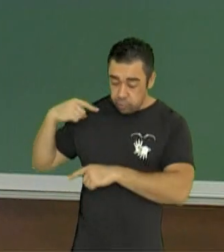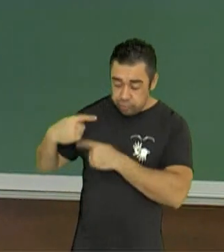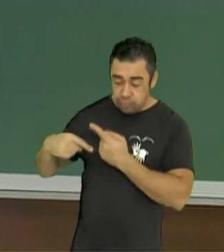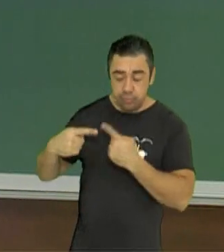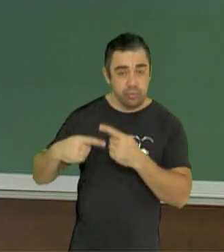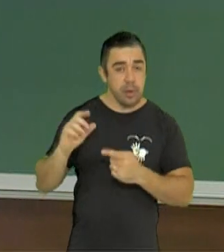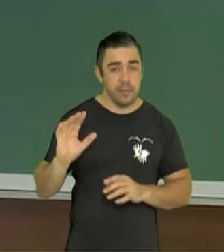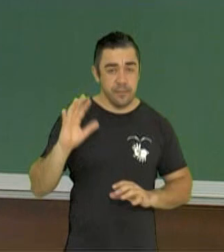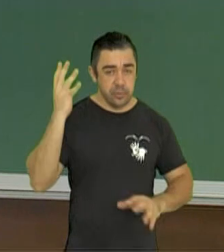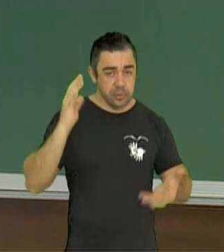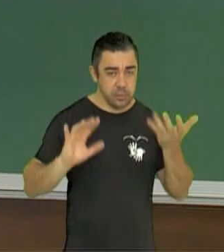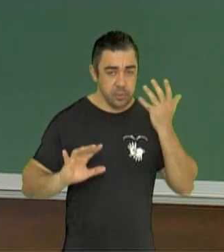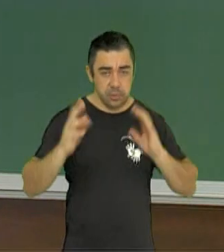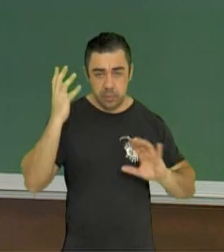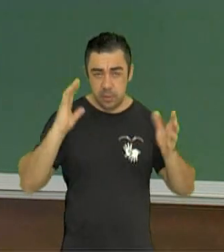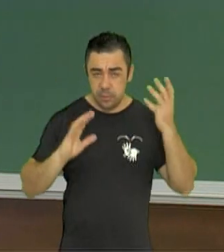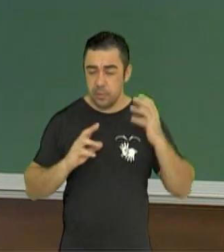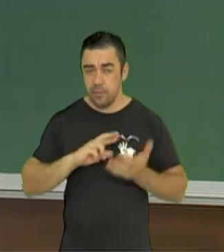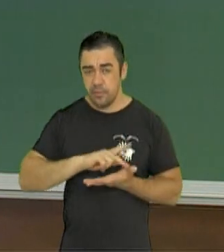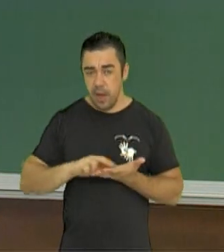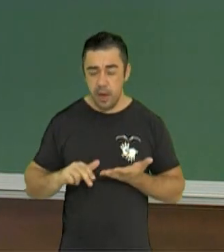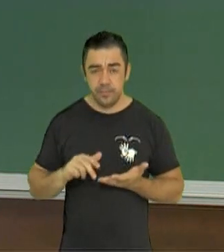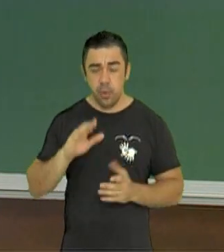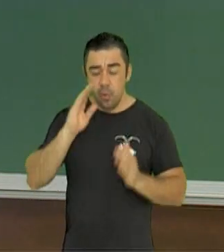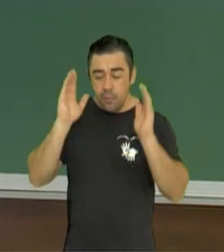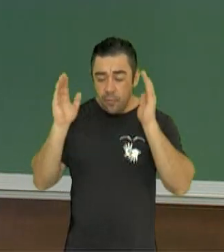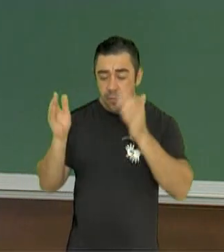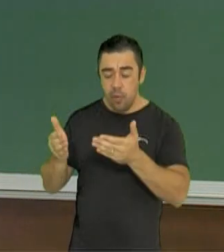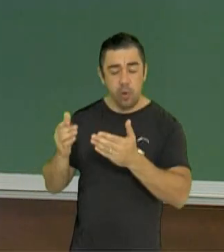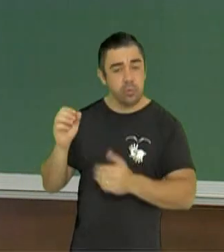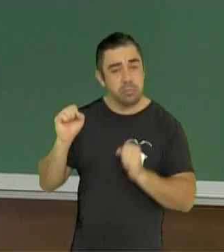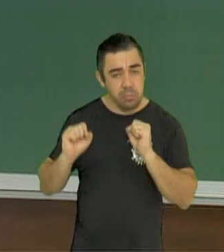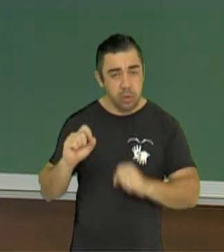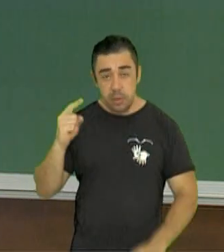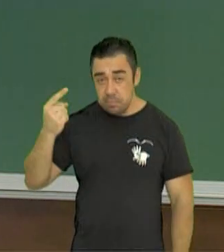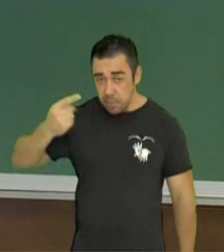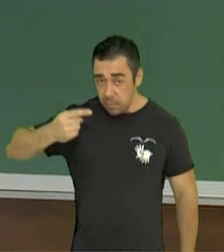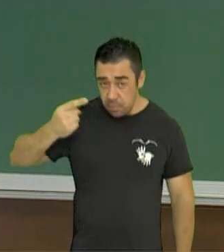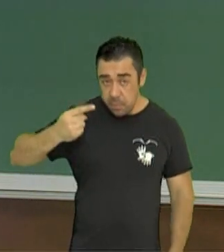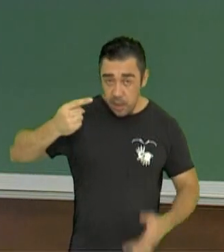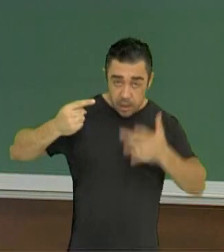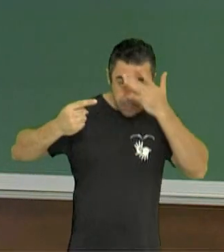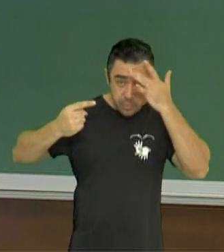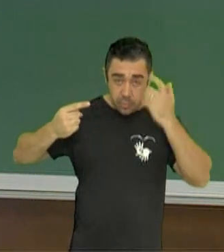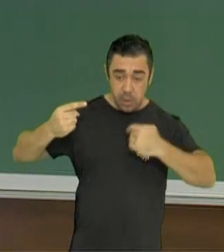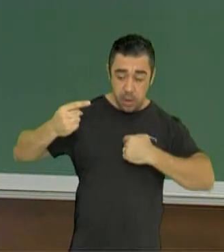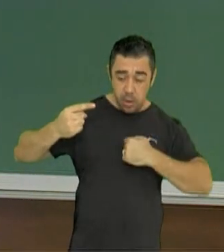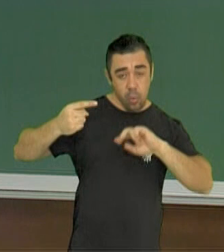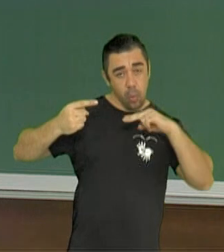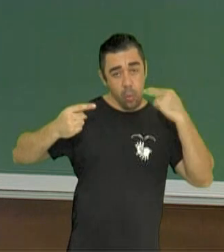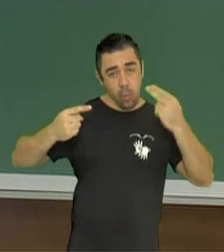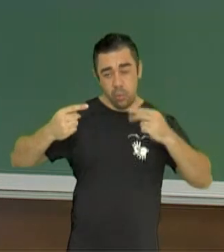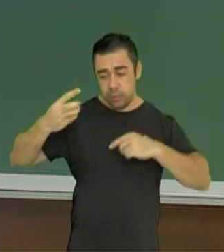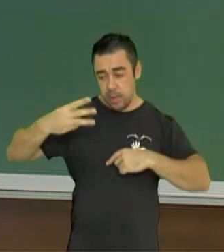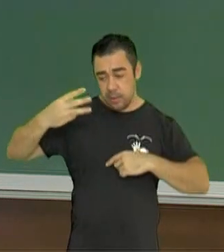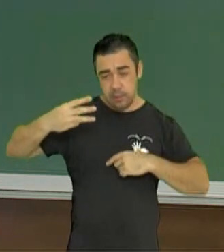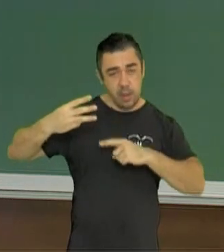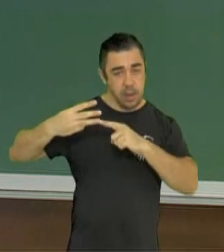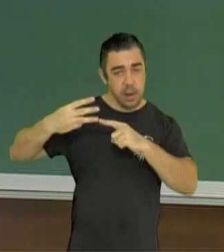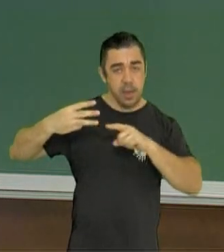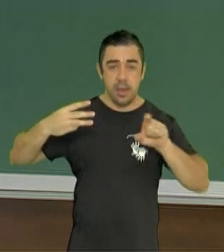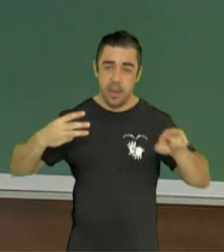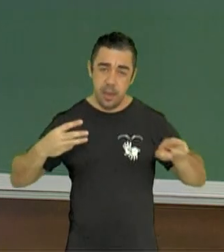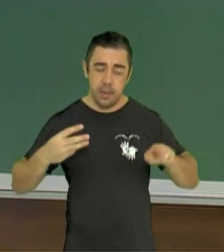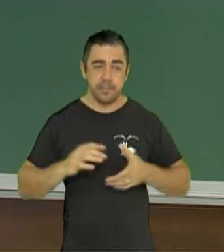fatos. O narrador, o foco narrativo pode ser em primeira pessoa ou terceira pessoa, né? Os romances